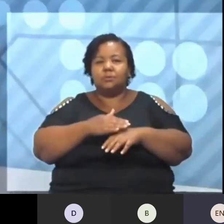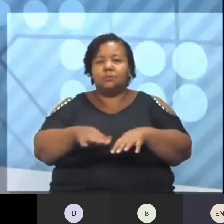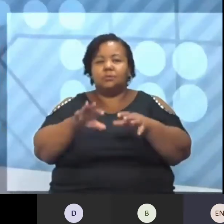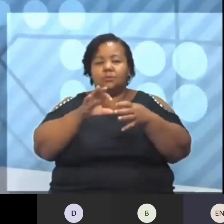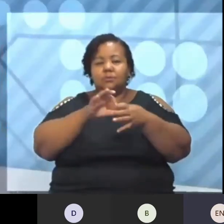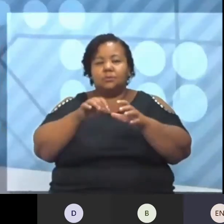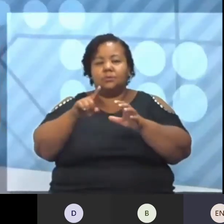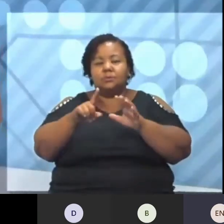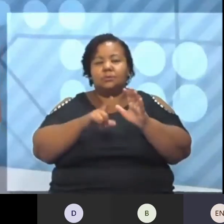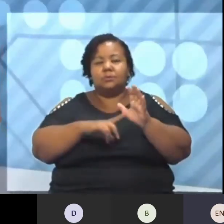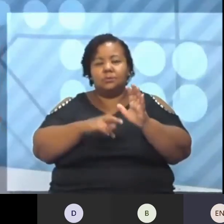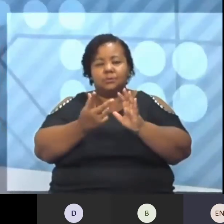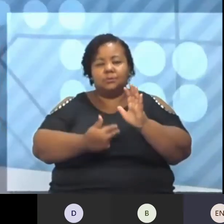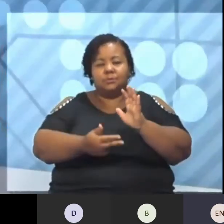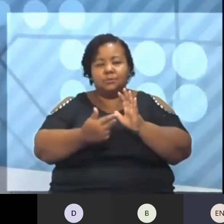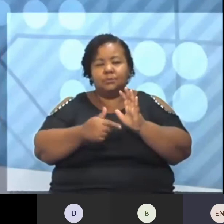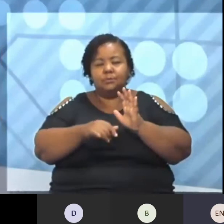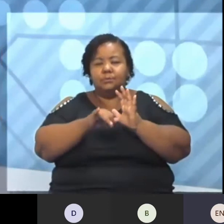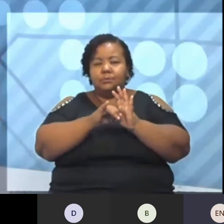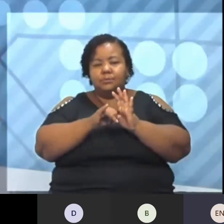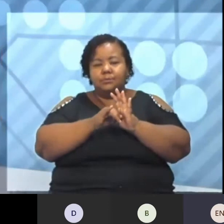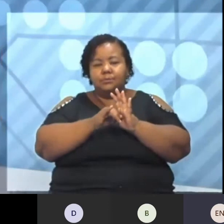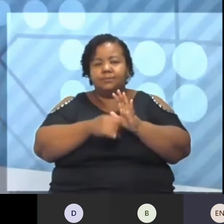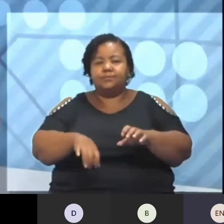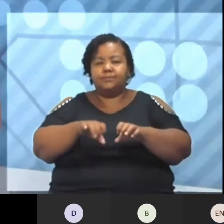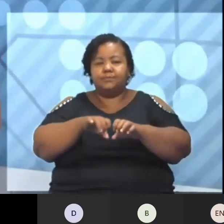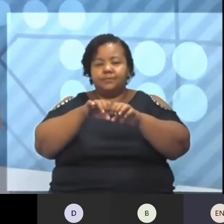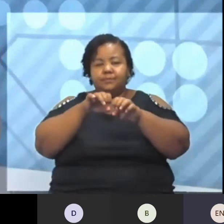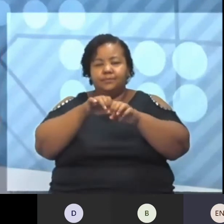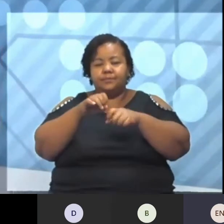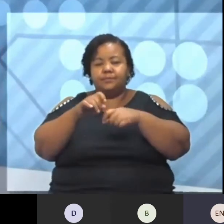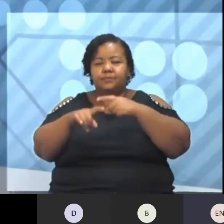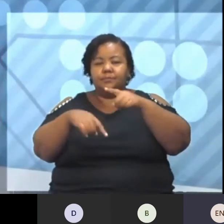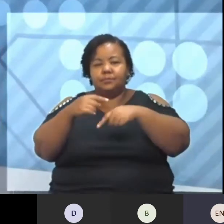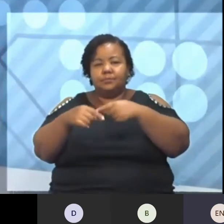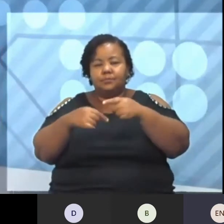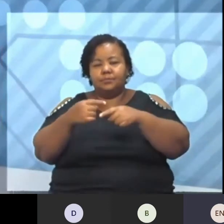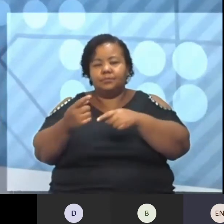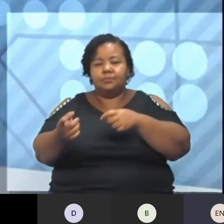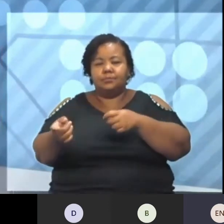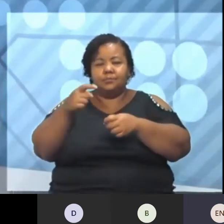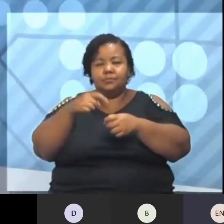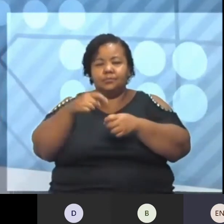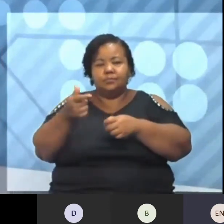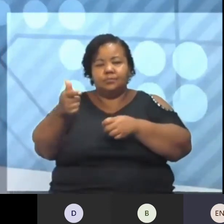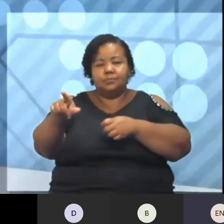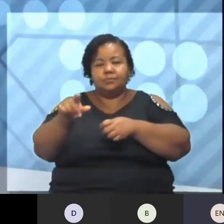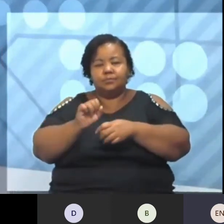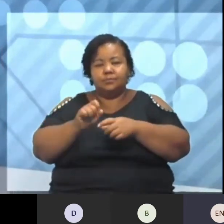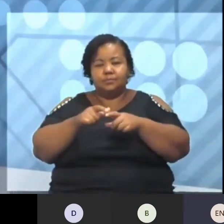para você desenhar e identificar as estruturas e na sequência voltamos com a nossa próxima lâmina.